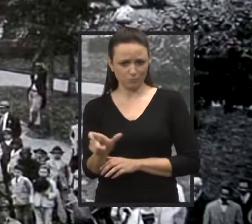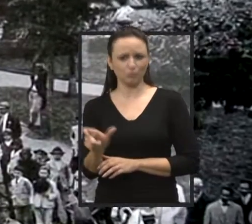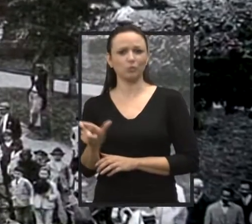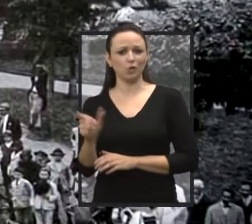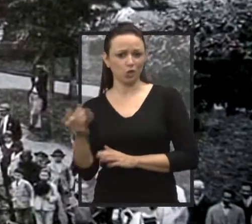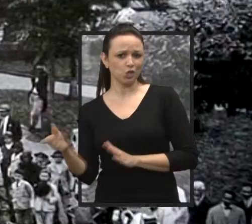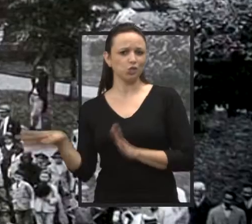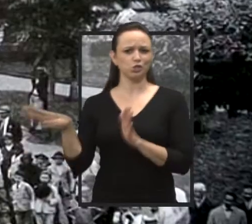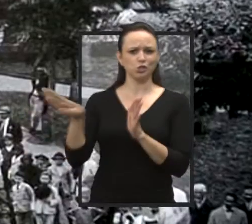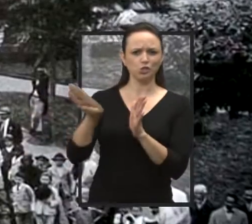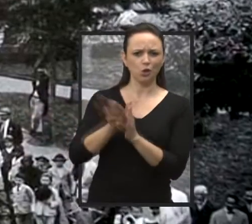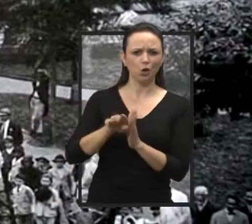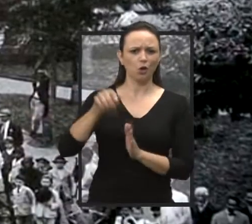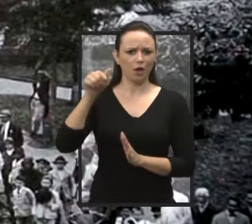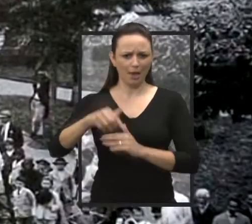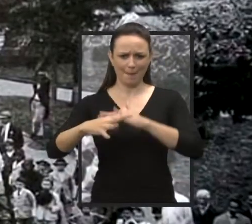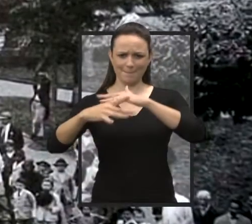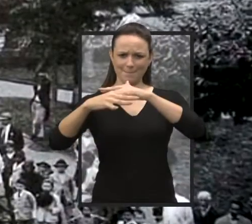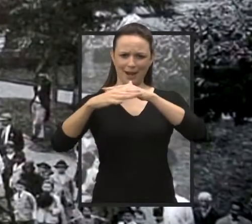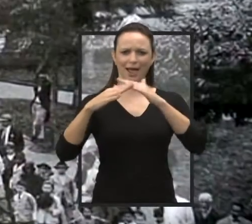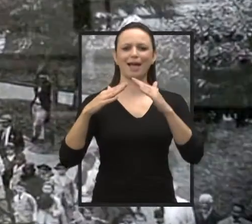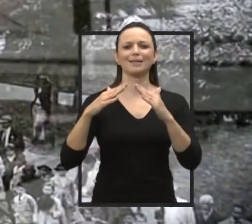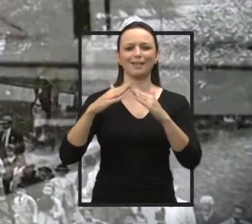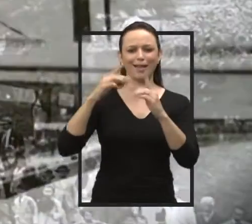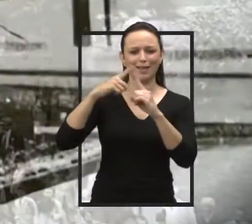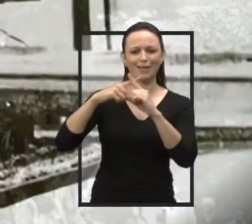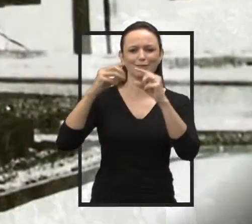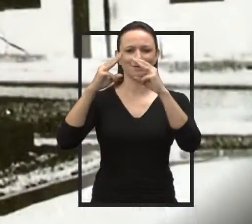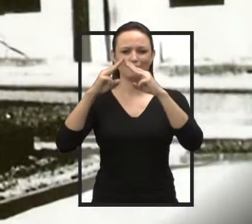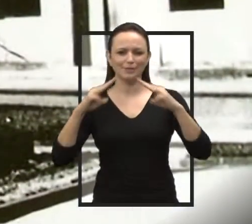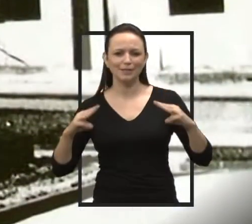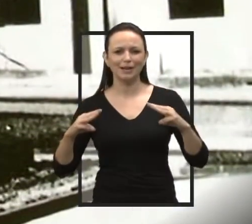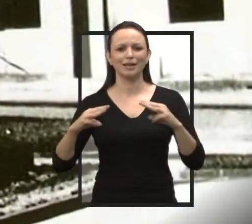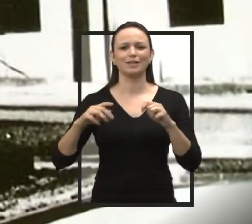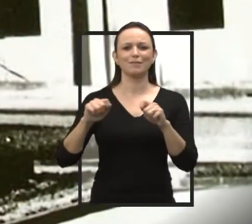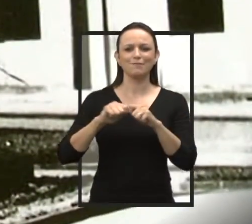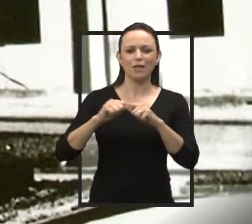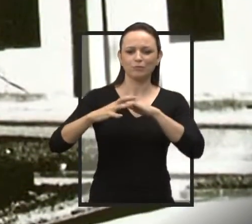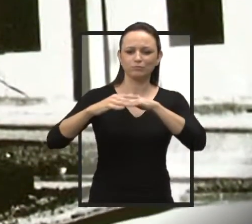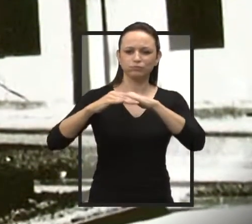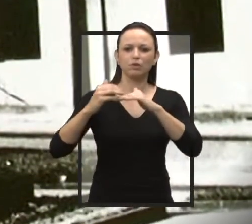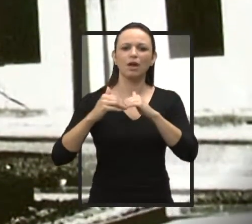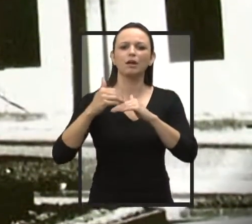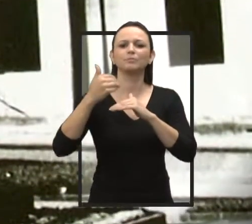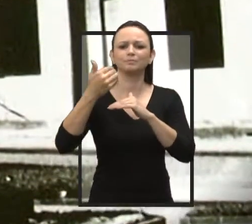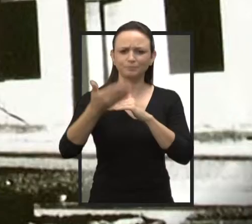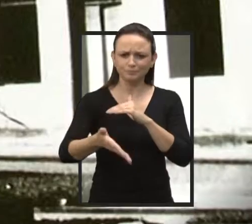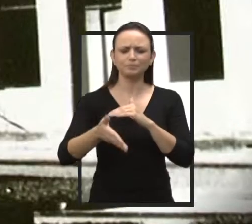recebido nessa praça, na Igreja Matriz. Foi construído no Jardim de Baixo,